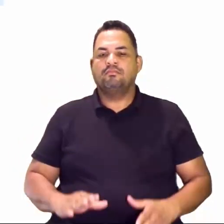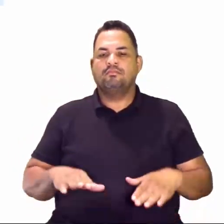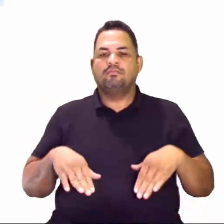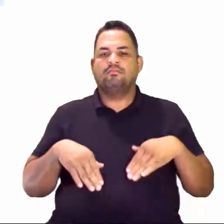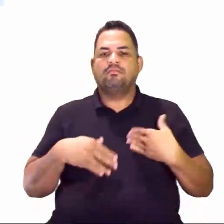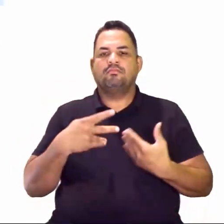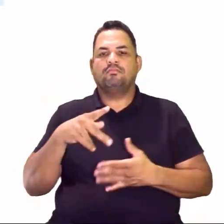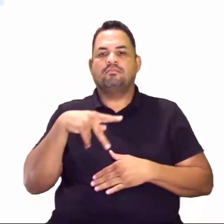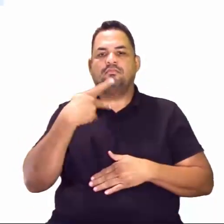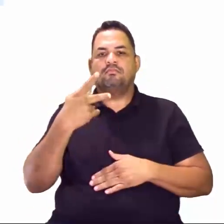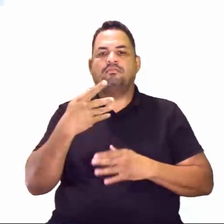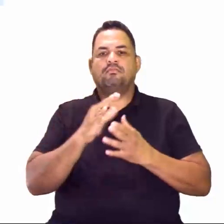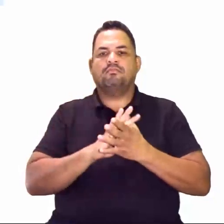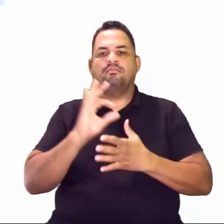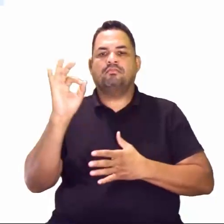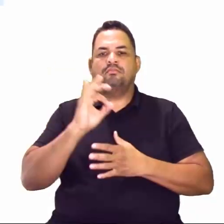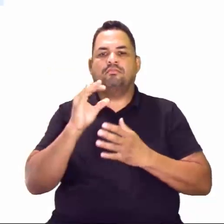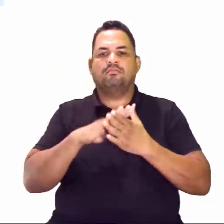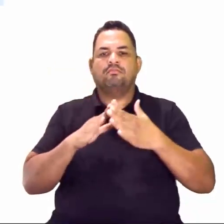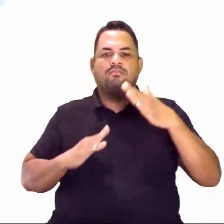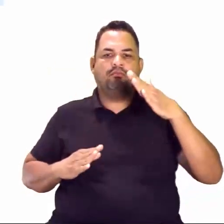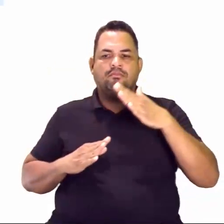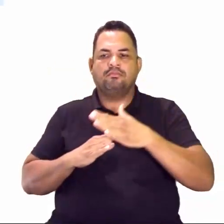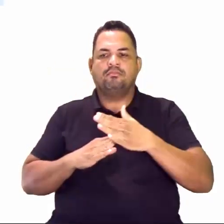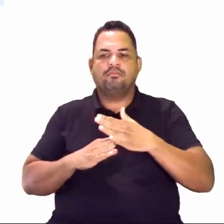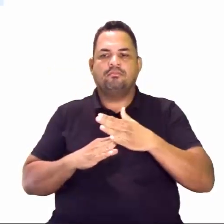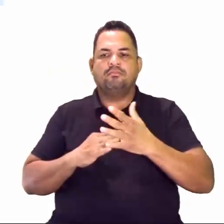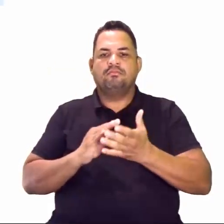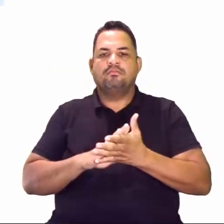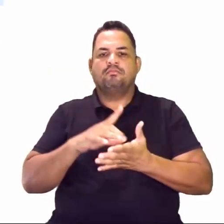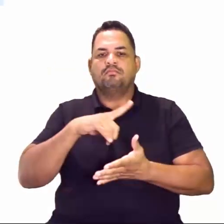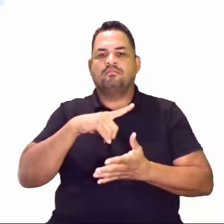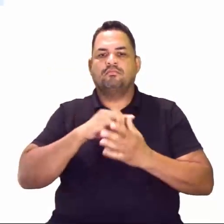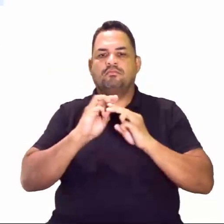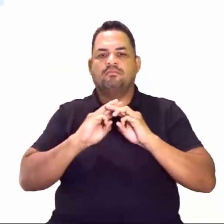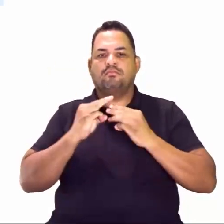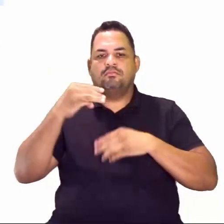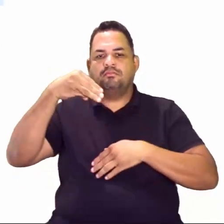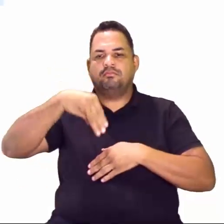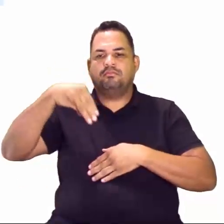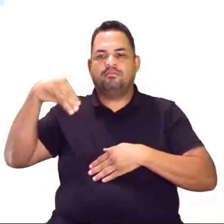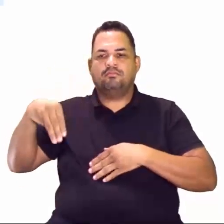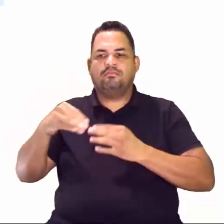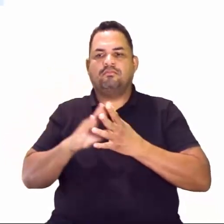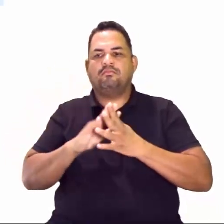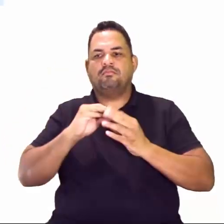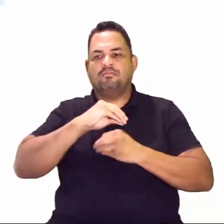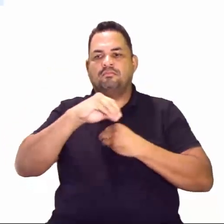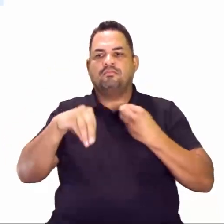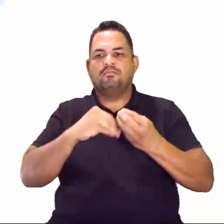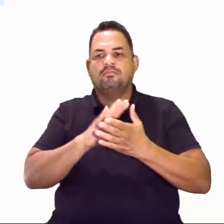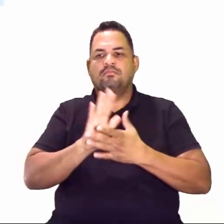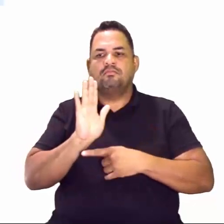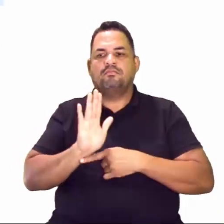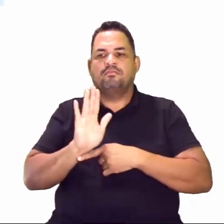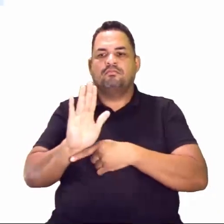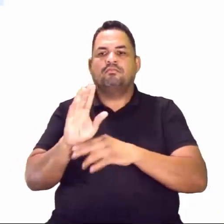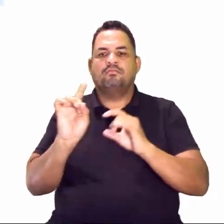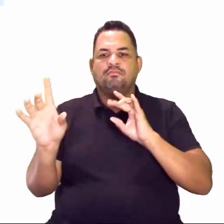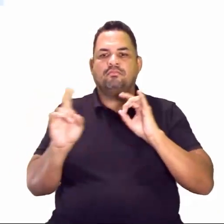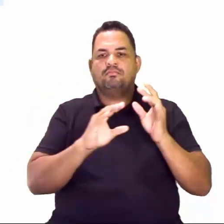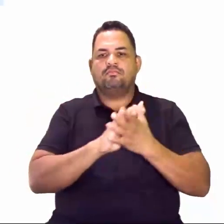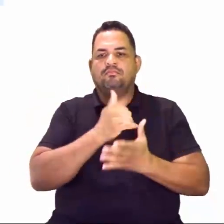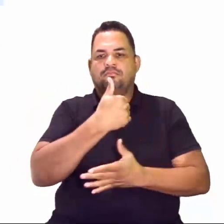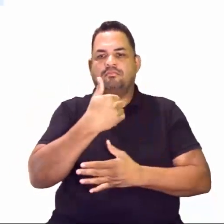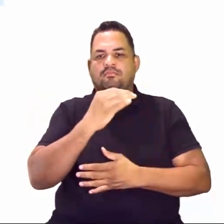em porcentagem em massa, por isso que nós temos que ter a massa molecular do composto, que aí ajuda para cada